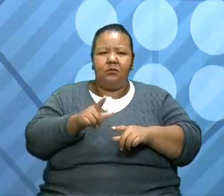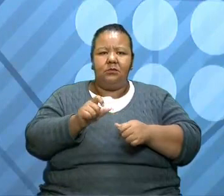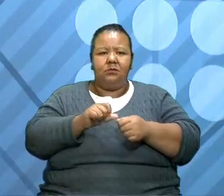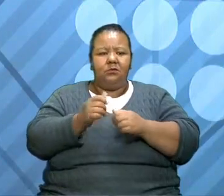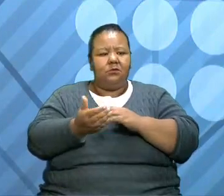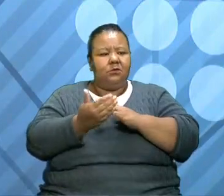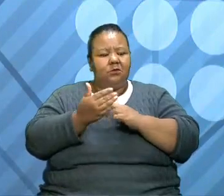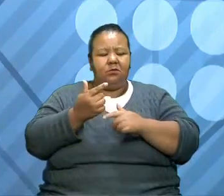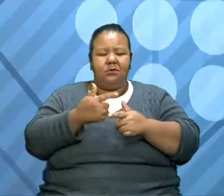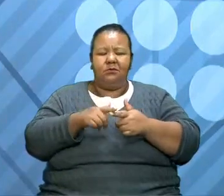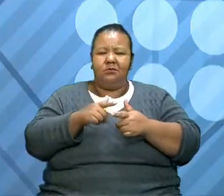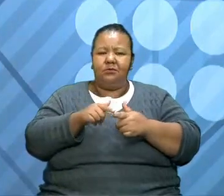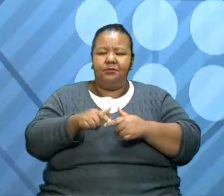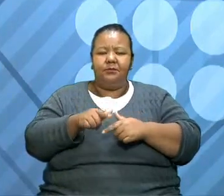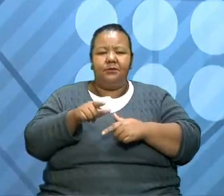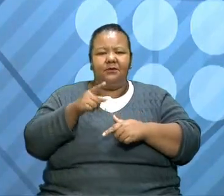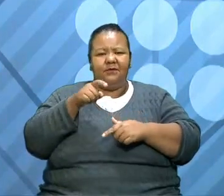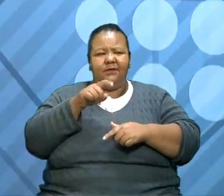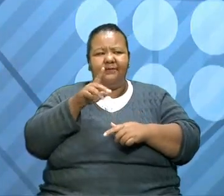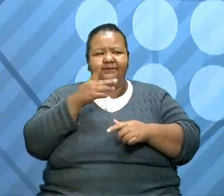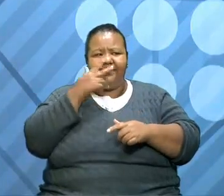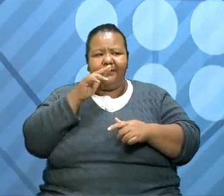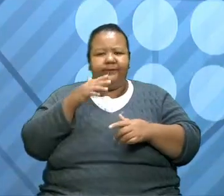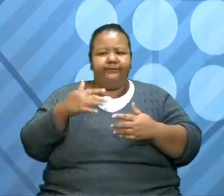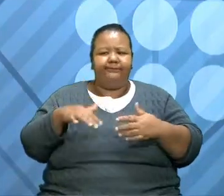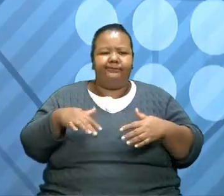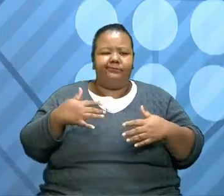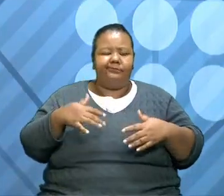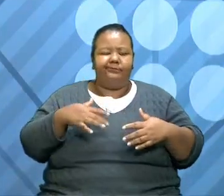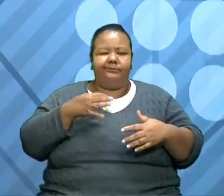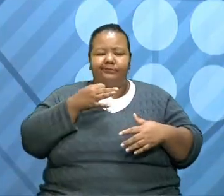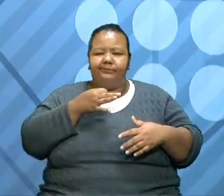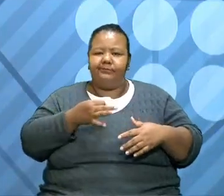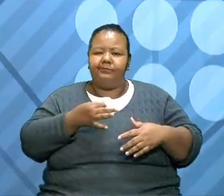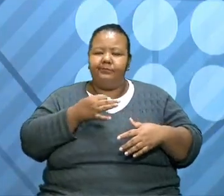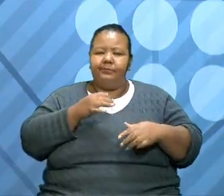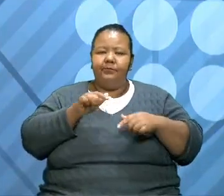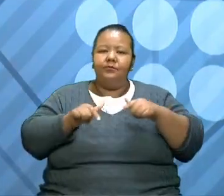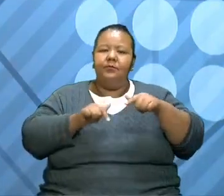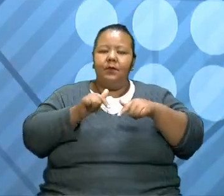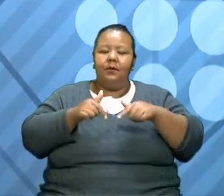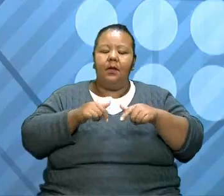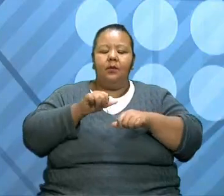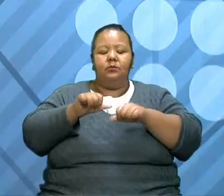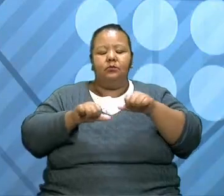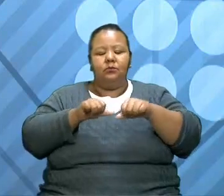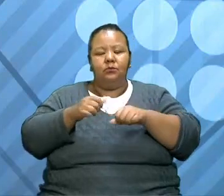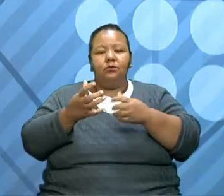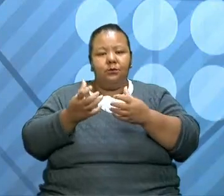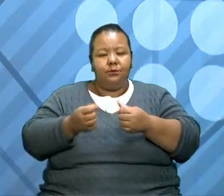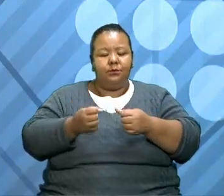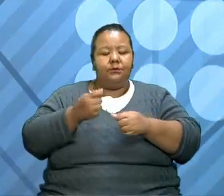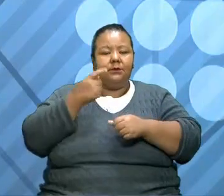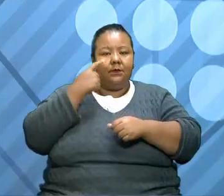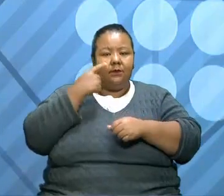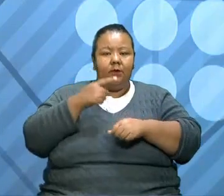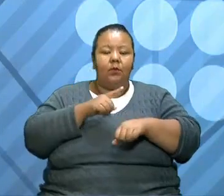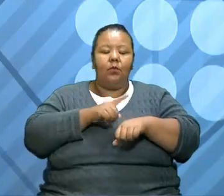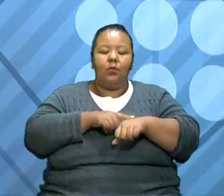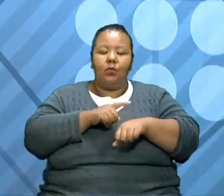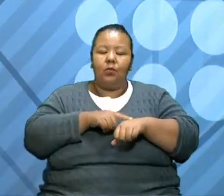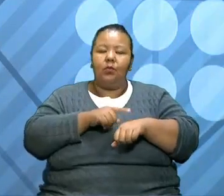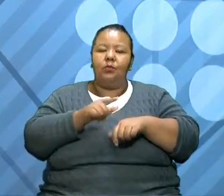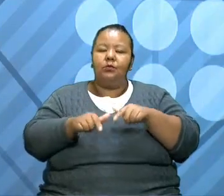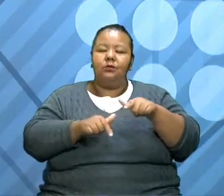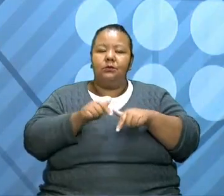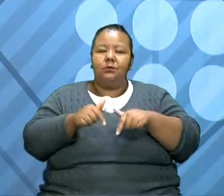até com um certo receio ali. Então, tem que, no trabalho flexível, tem que analisar os horários de trabalho, tem que rever